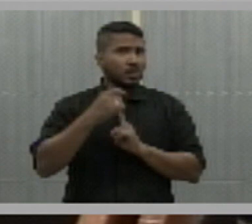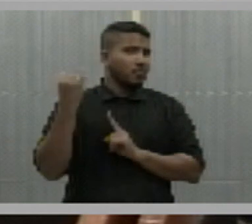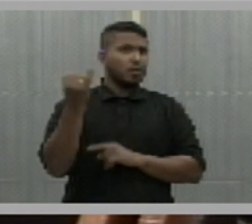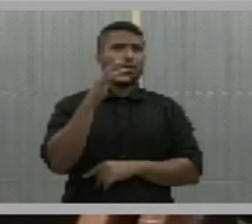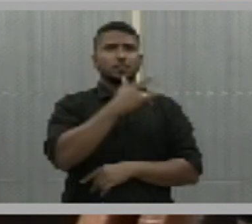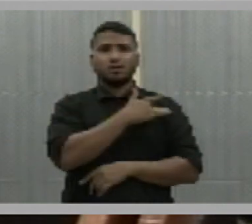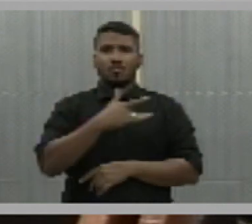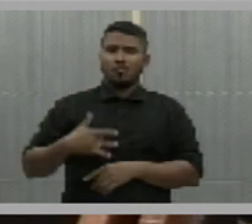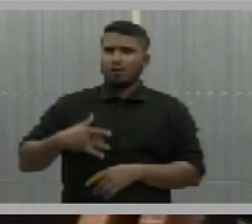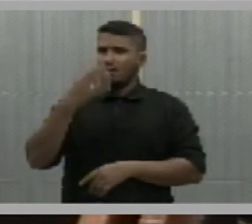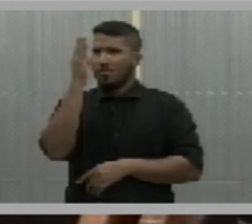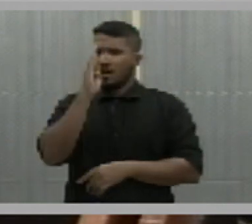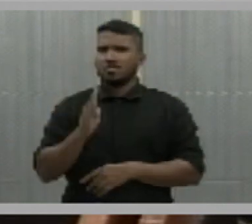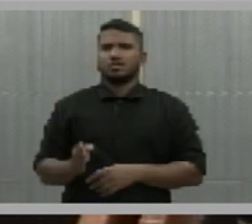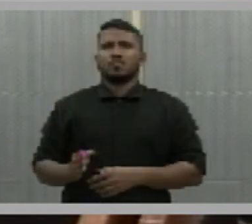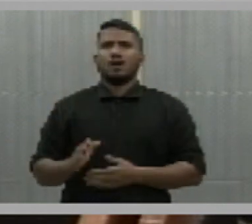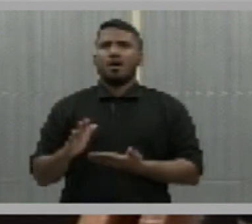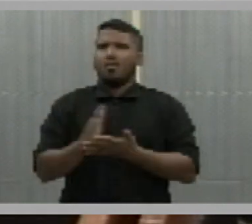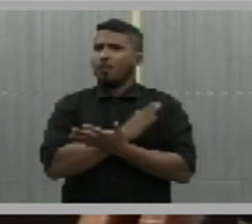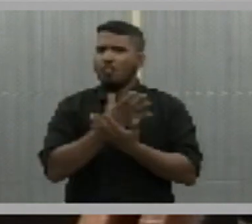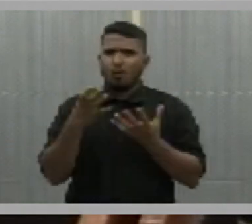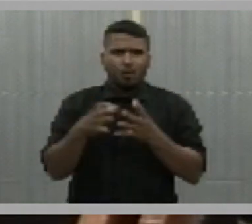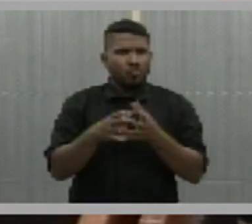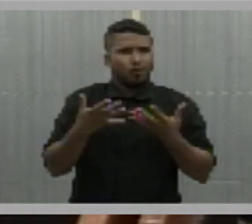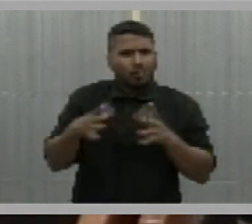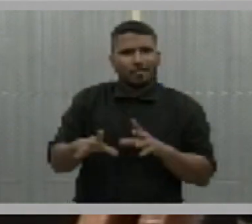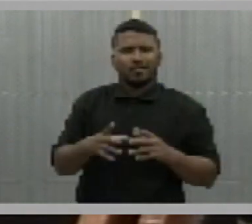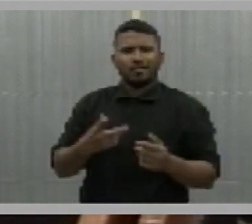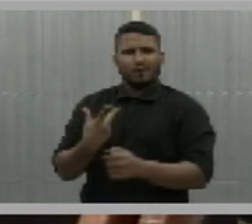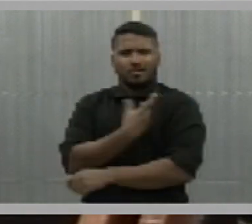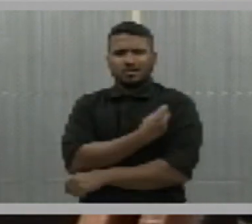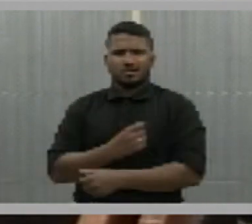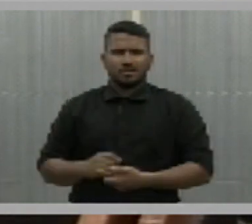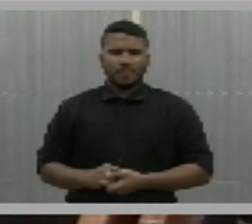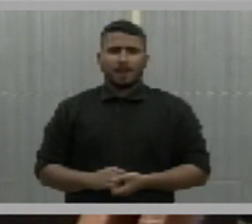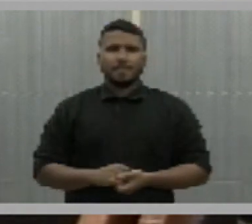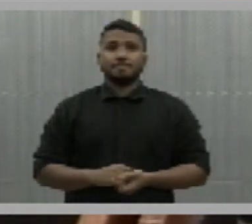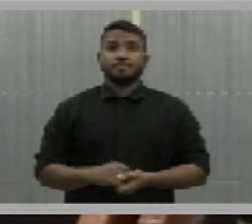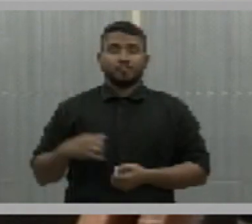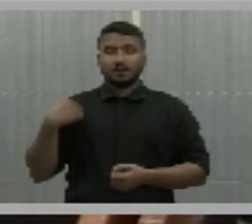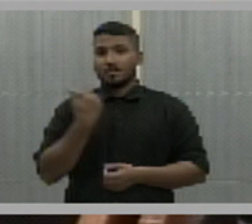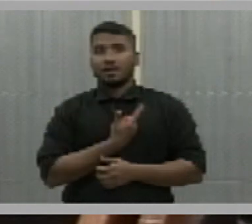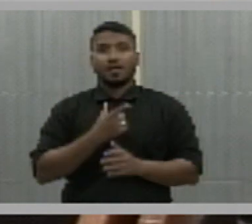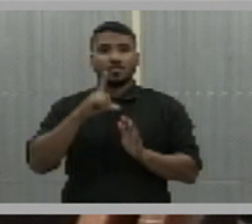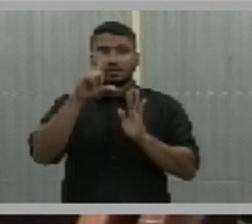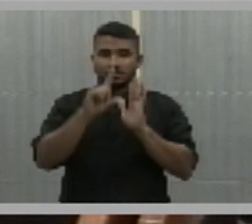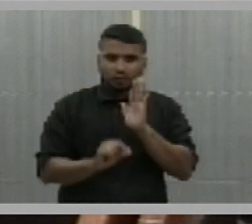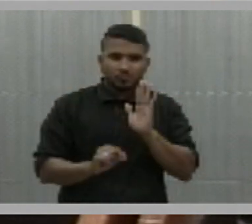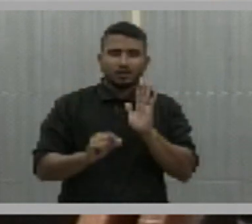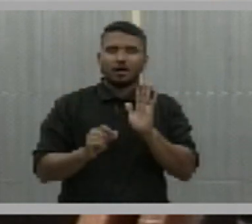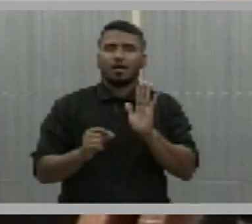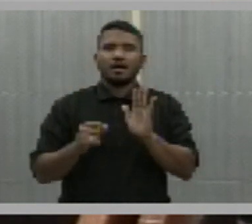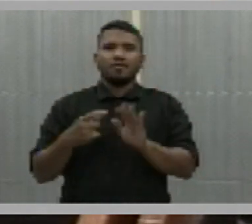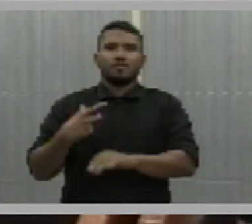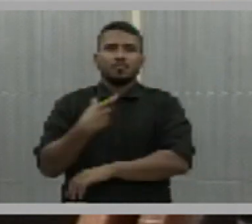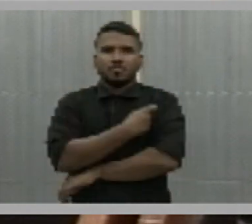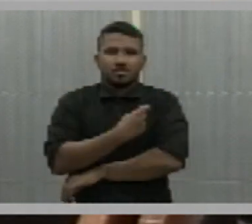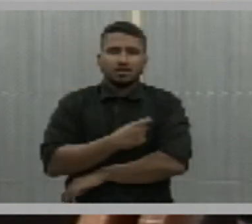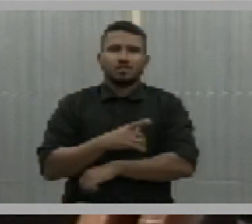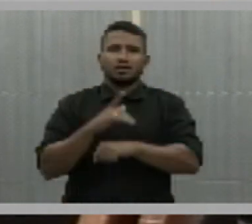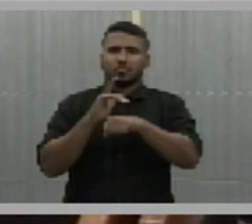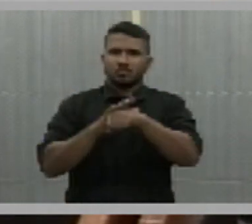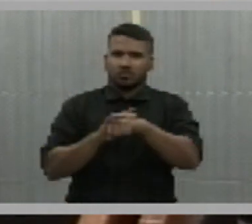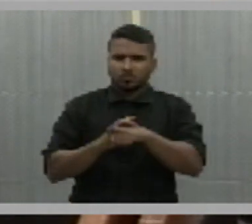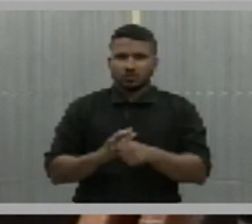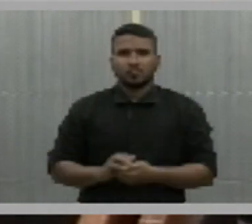dos brasileiros, a ponto de reduzirmos os índices de vacinação em